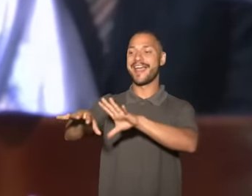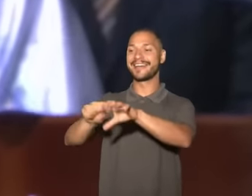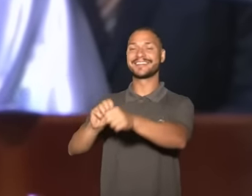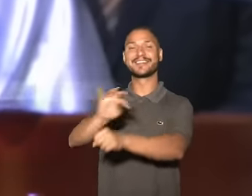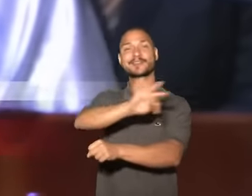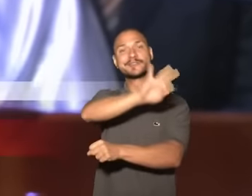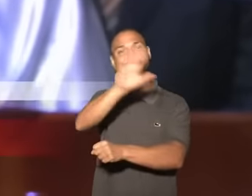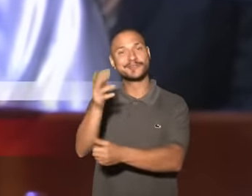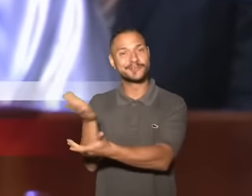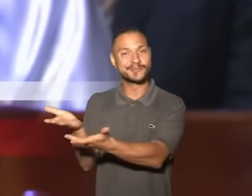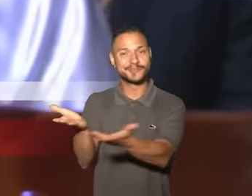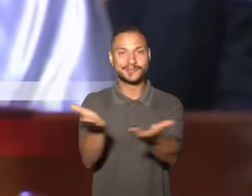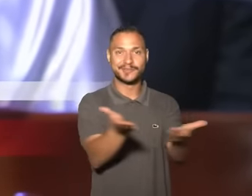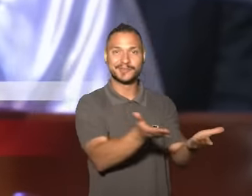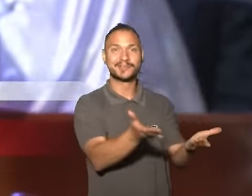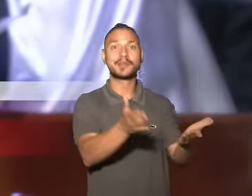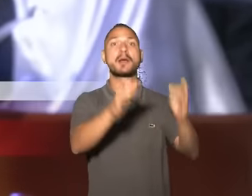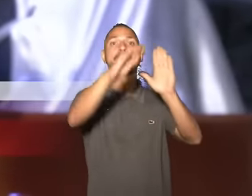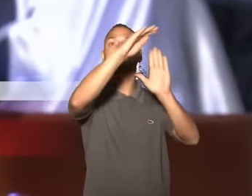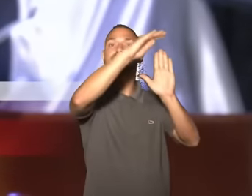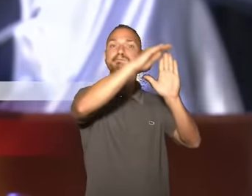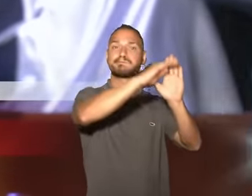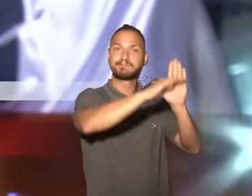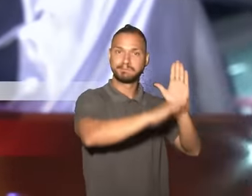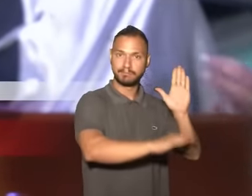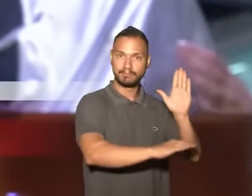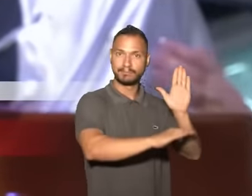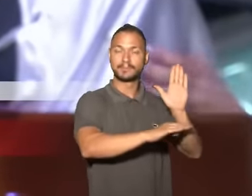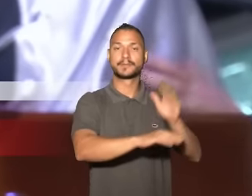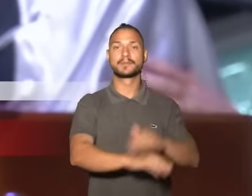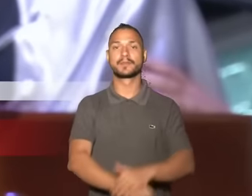aos formandos a seguir relacionados.